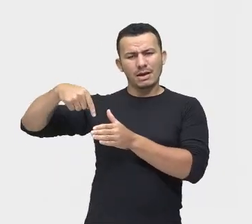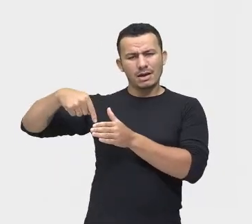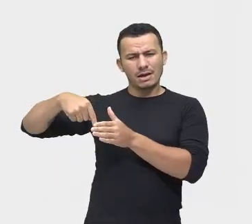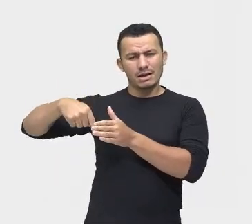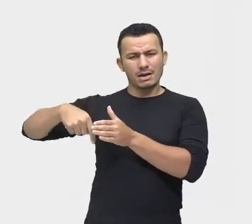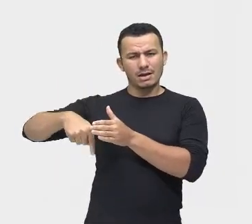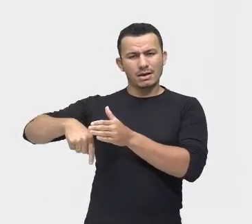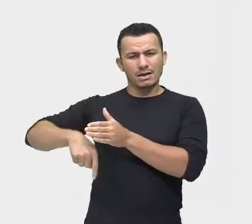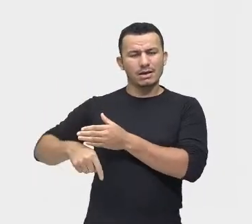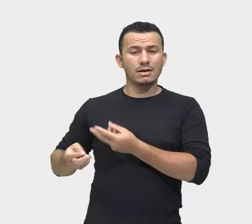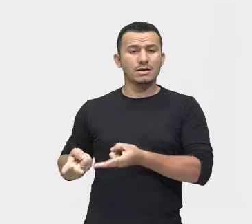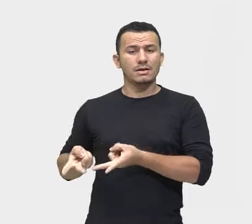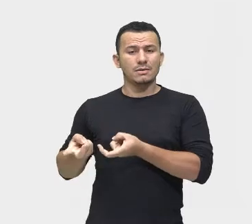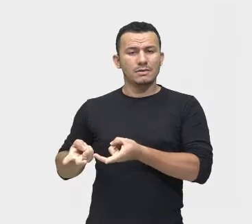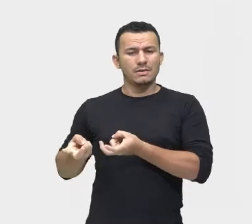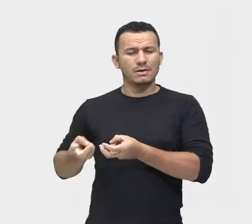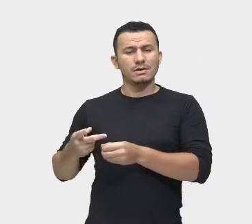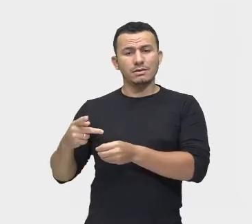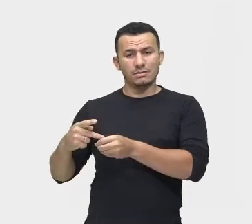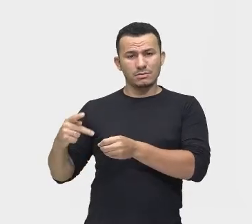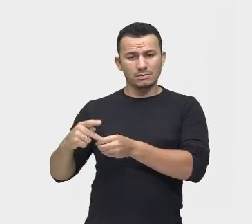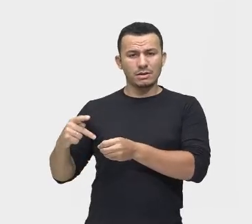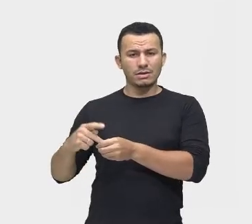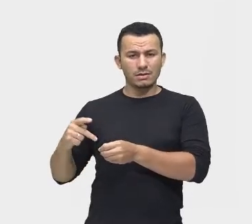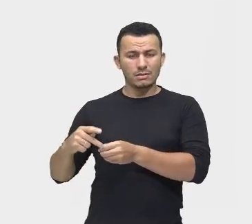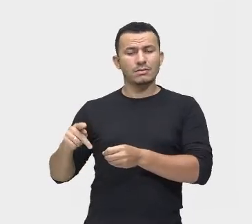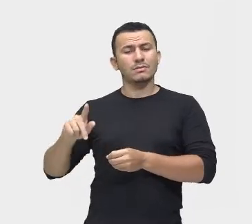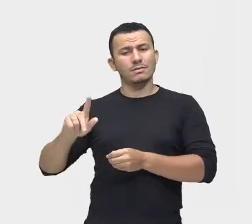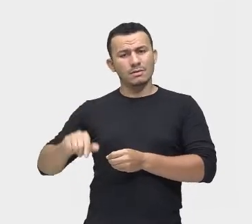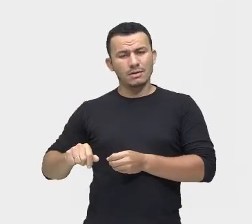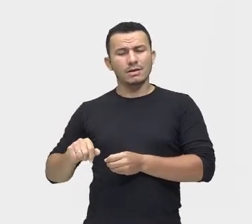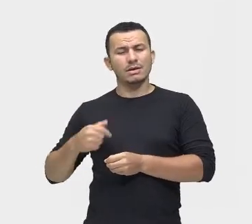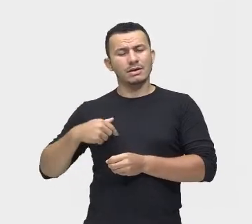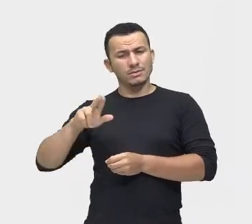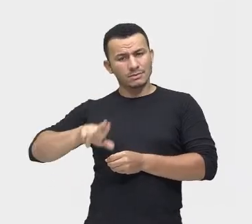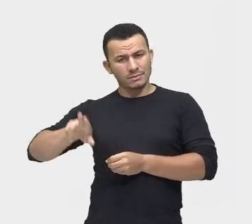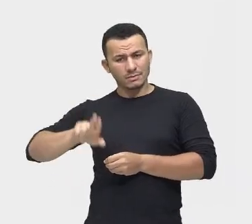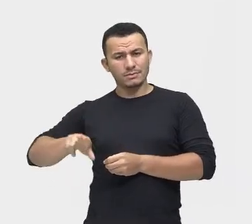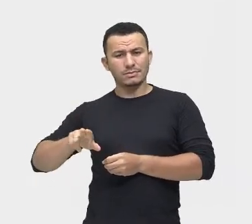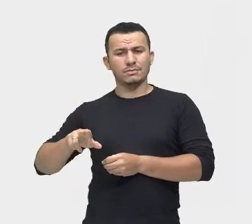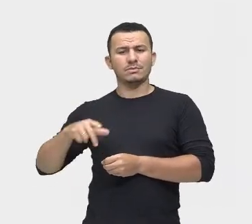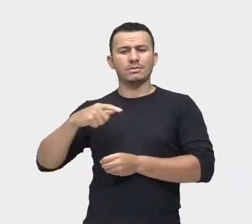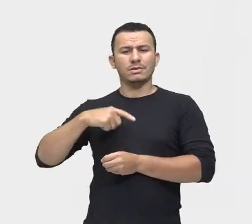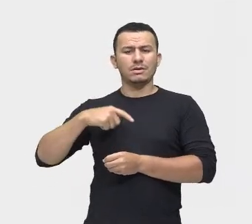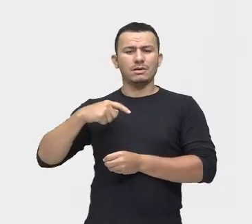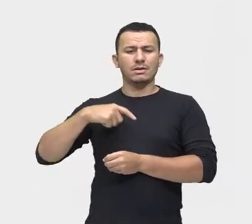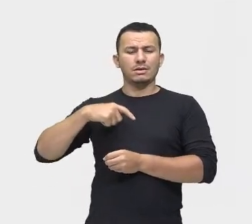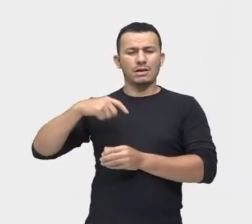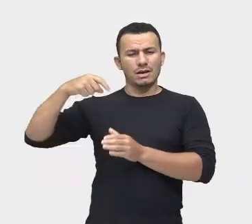estação, né, de extração de petróleo. E é exatamente o que eles fazem, ó, furam